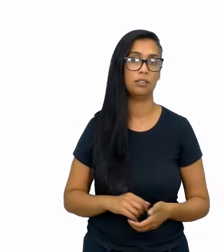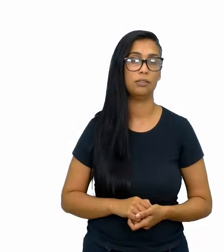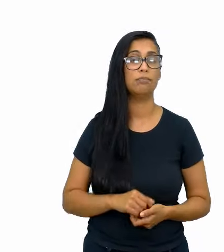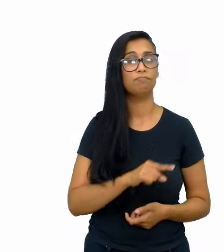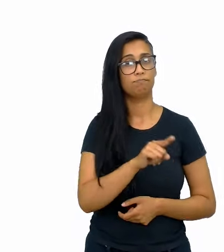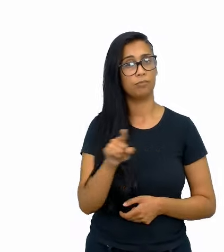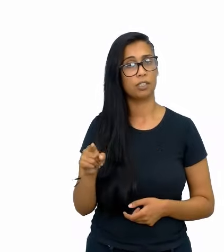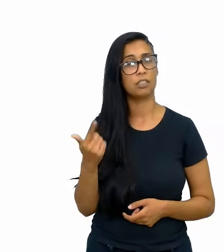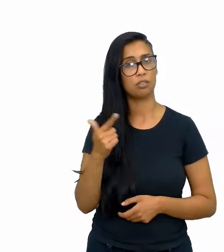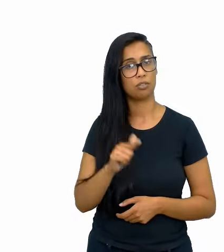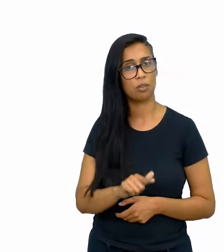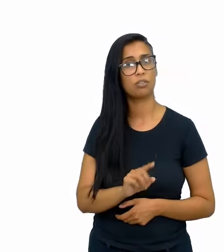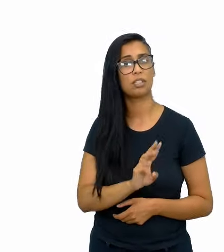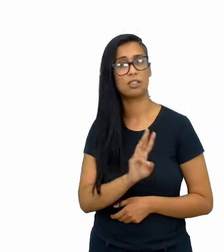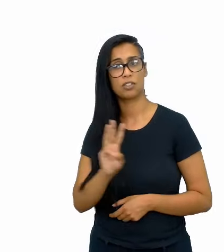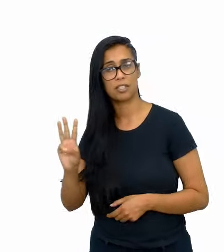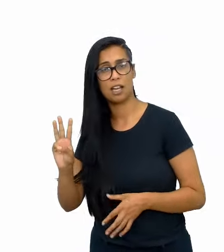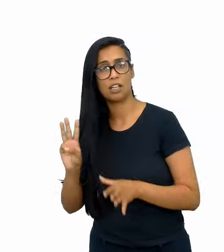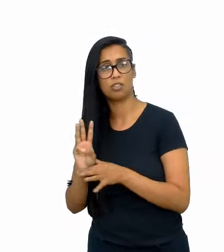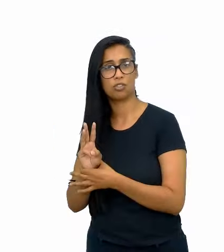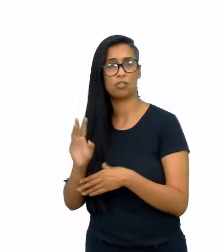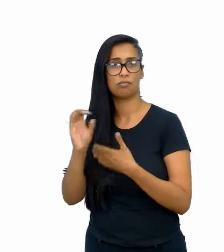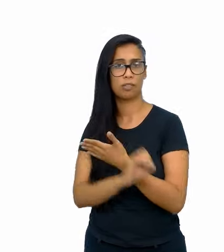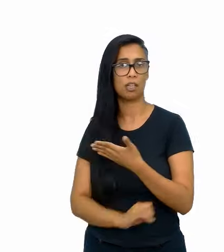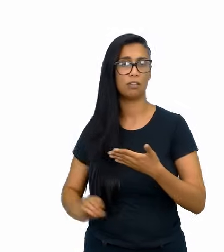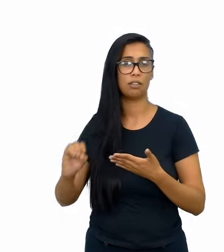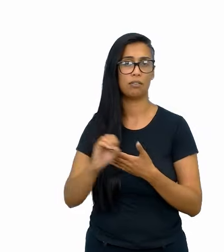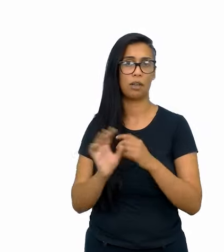para retomar algumas questões.